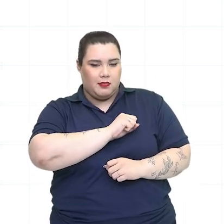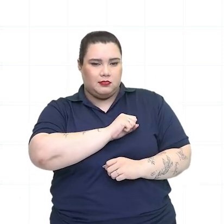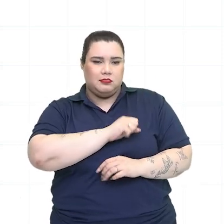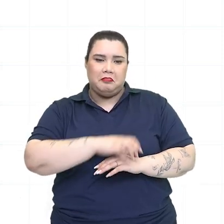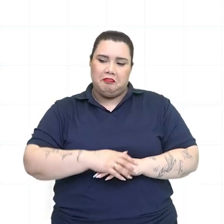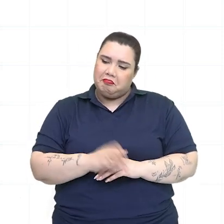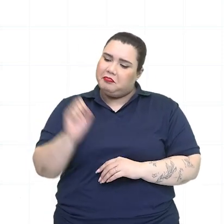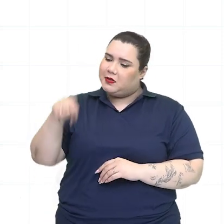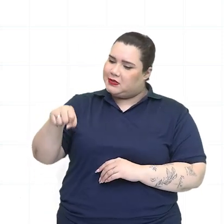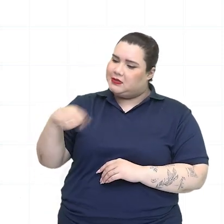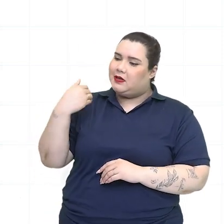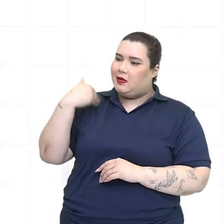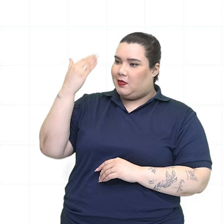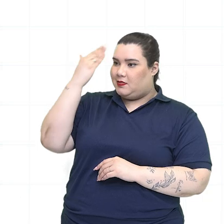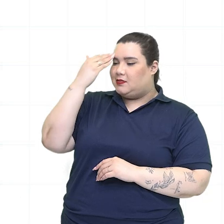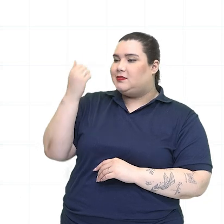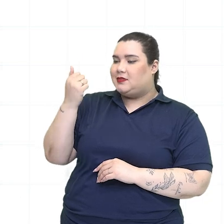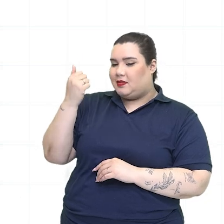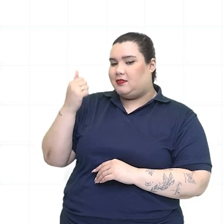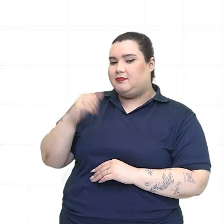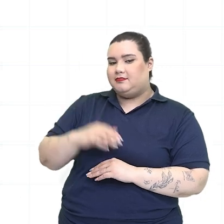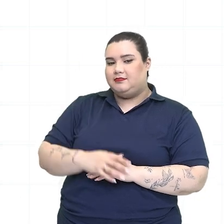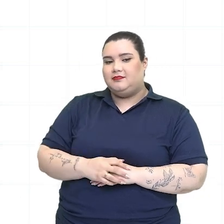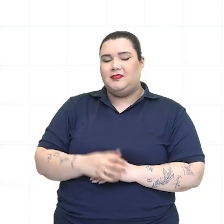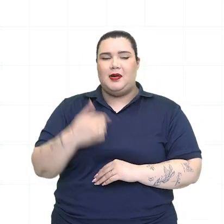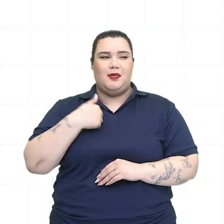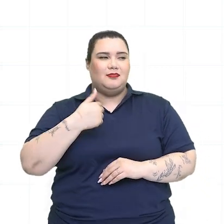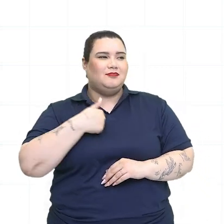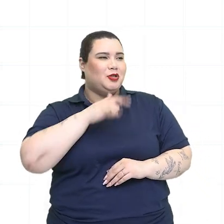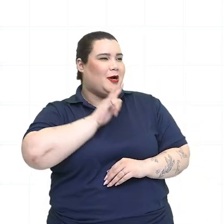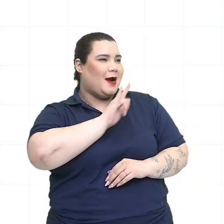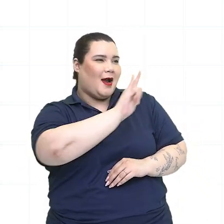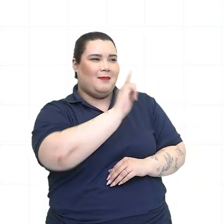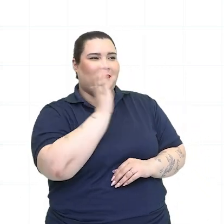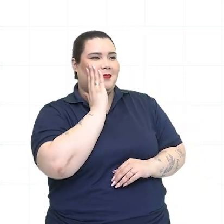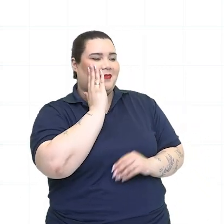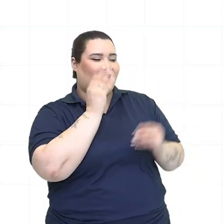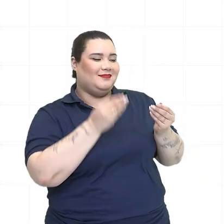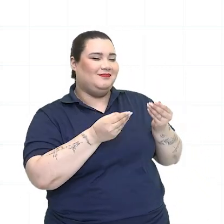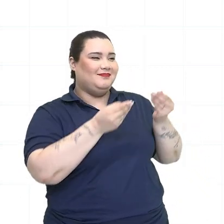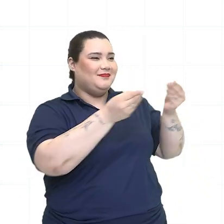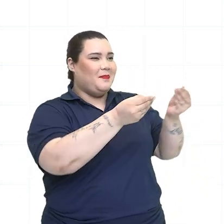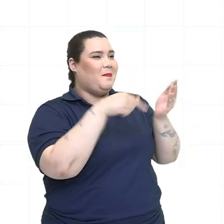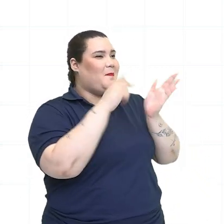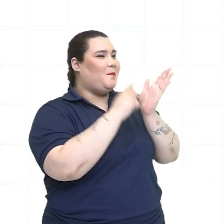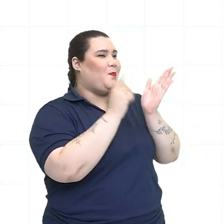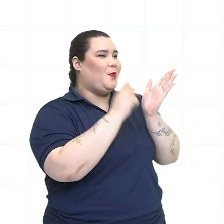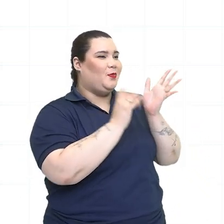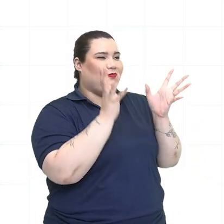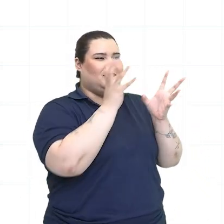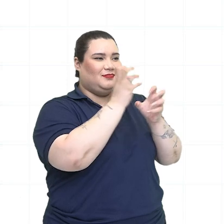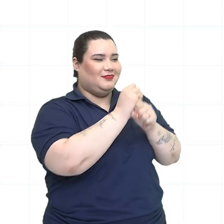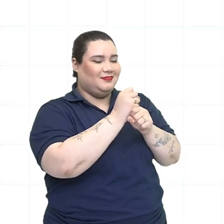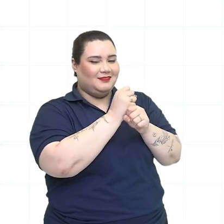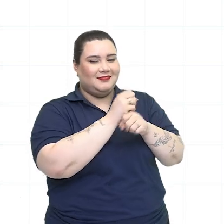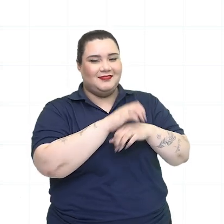Claro que sim, filho. Te amo, mãe. Toma aqui meu boletim. Gente, esse